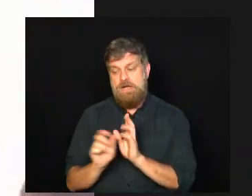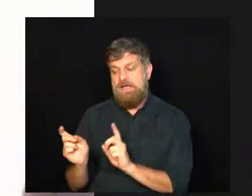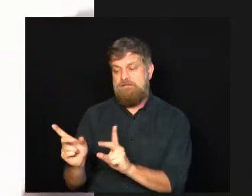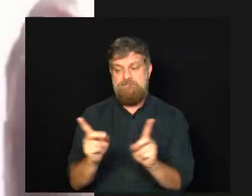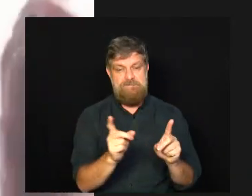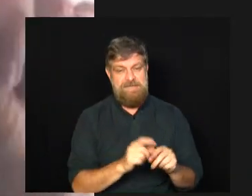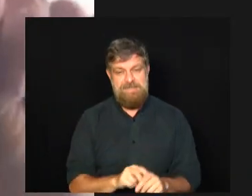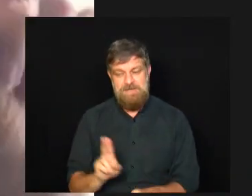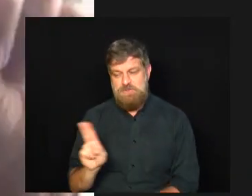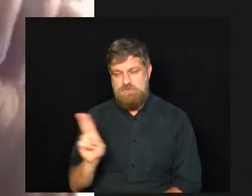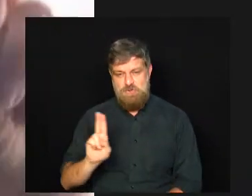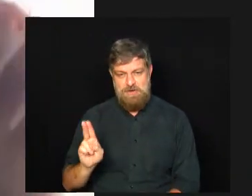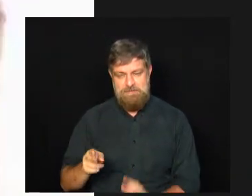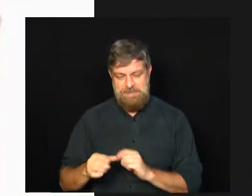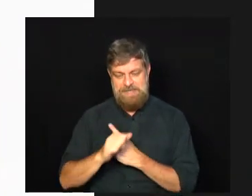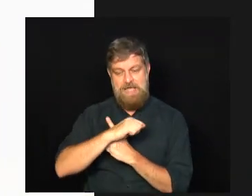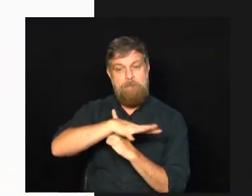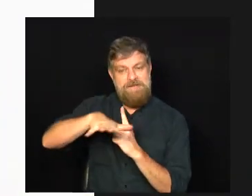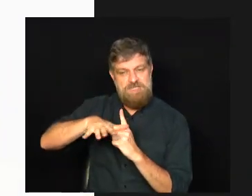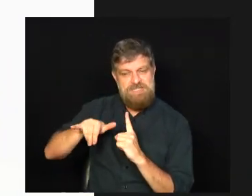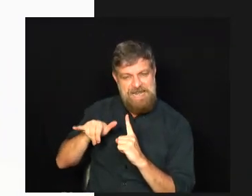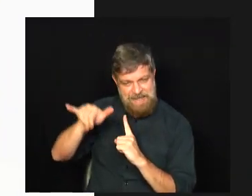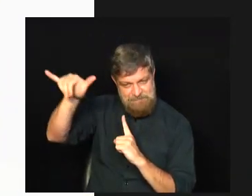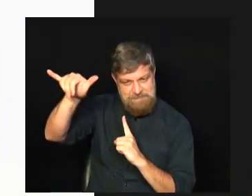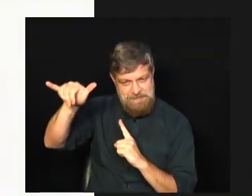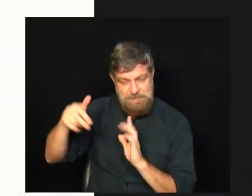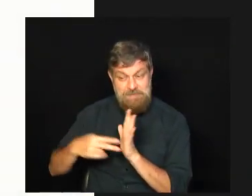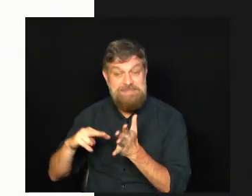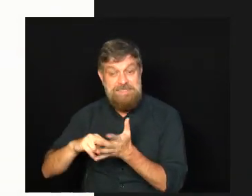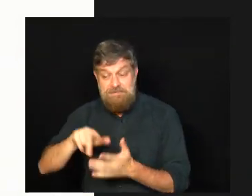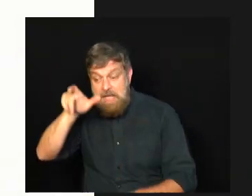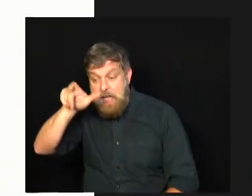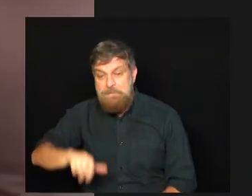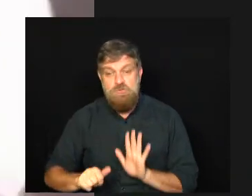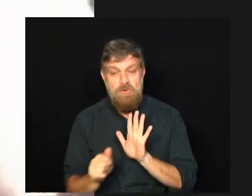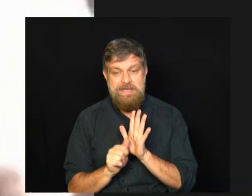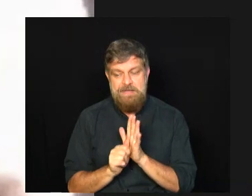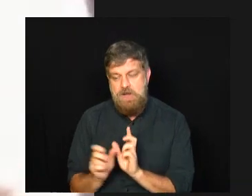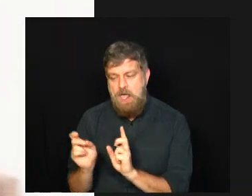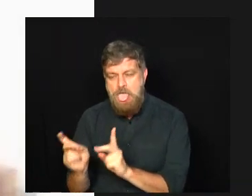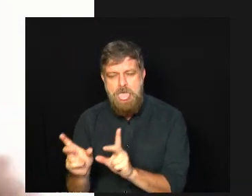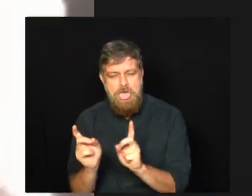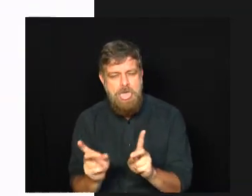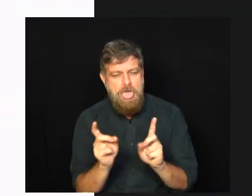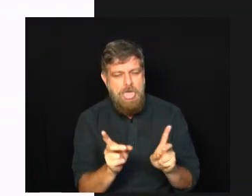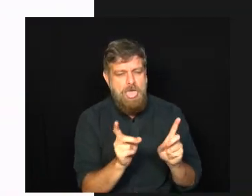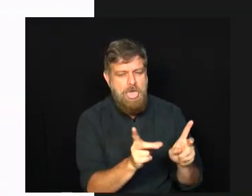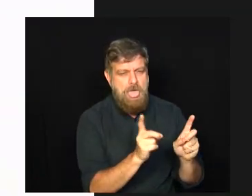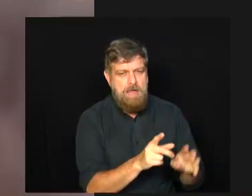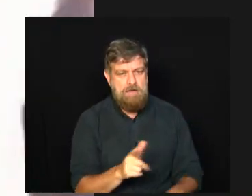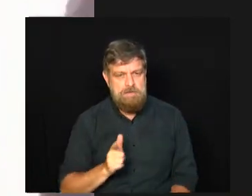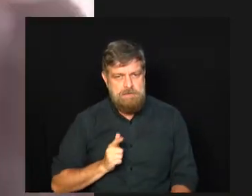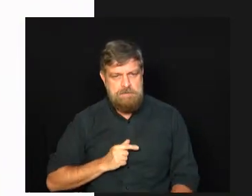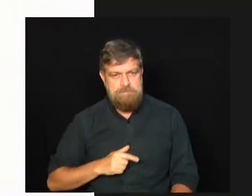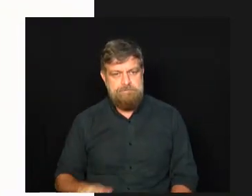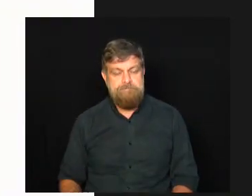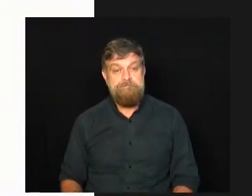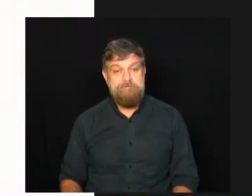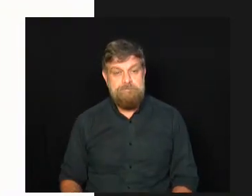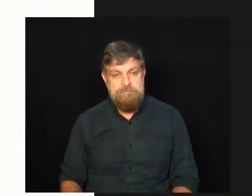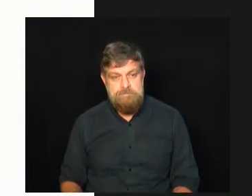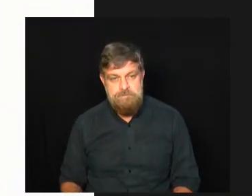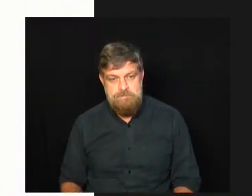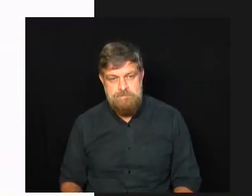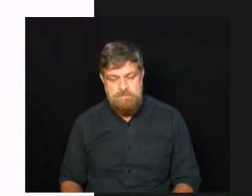era aviãozinho na época. Era o que leva a droga para lá, para cá, é um emissário da droga.